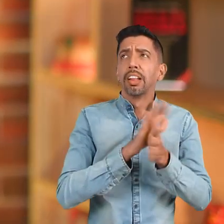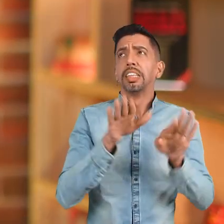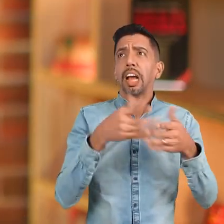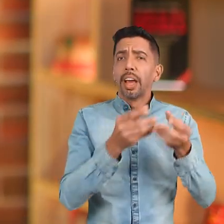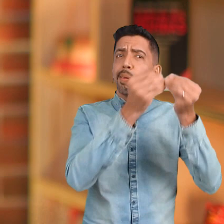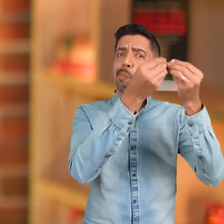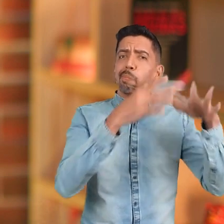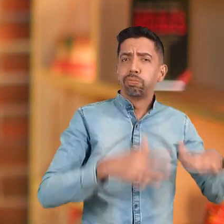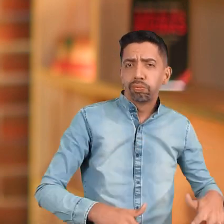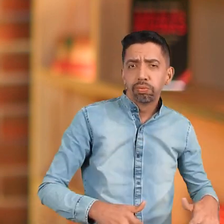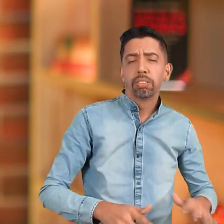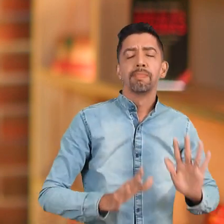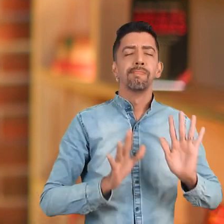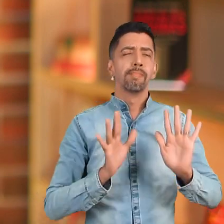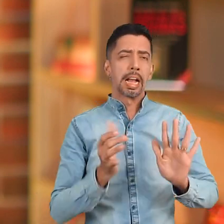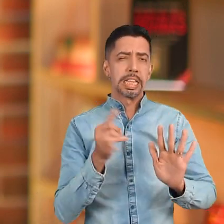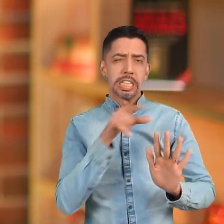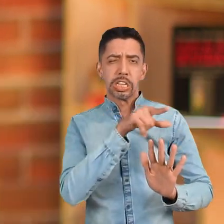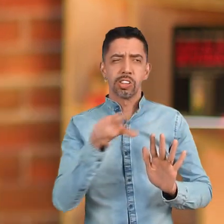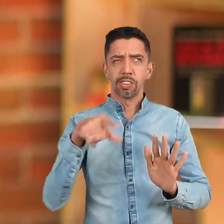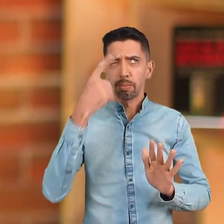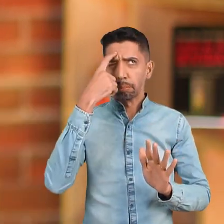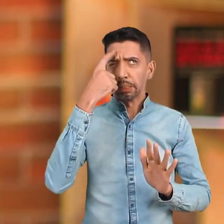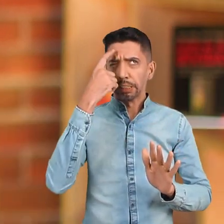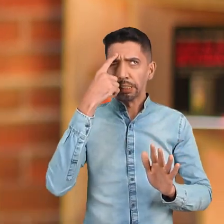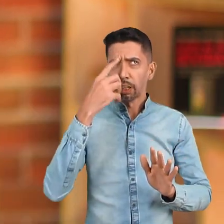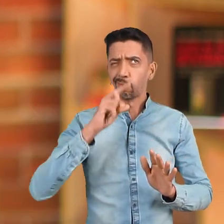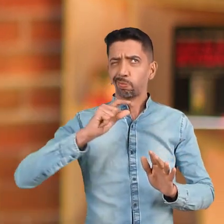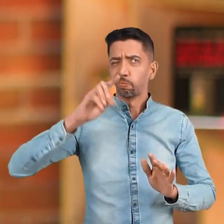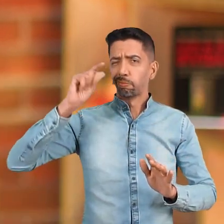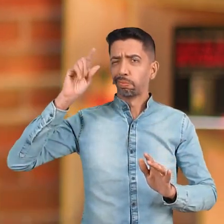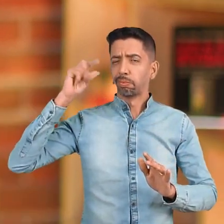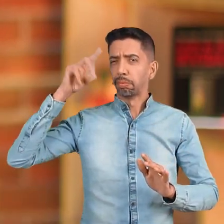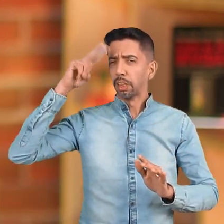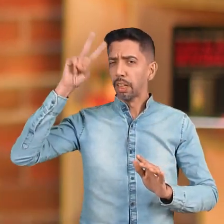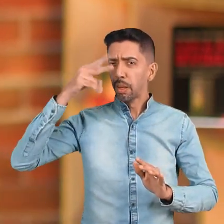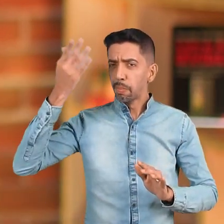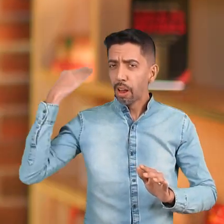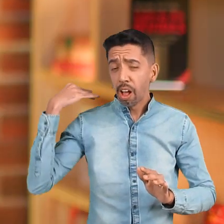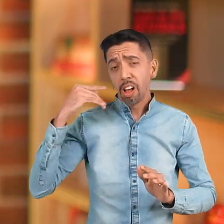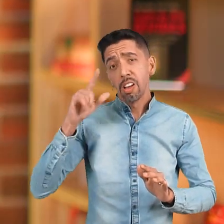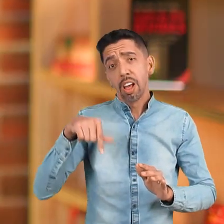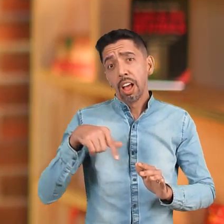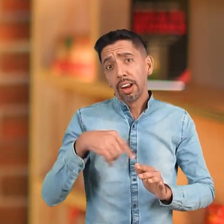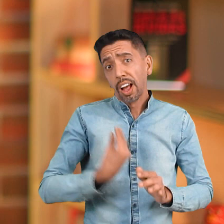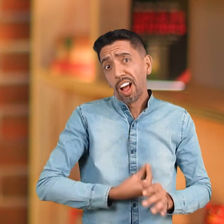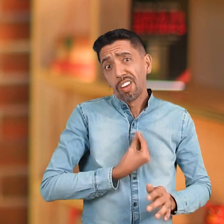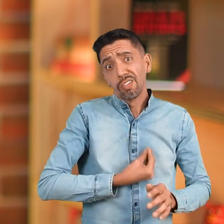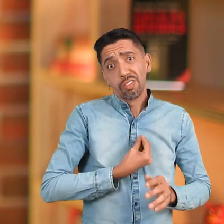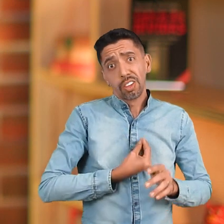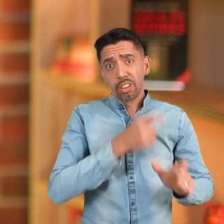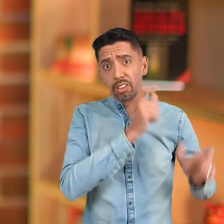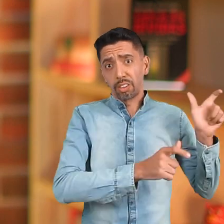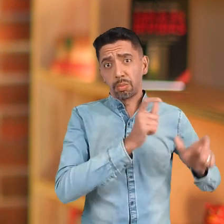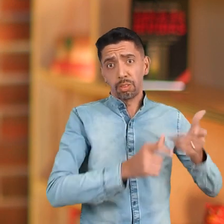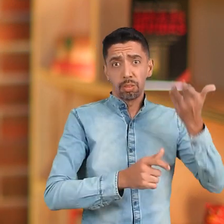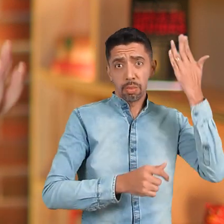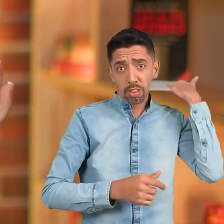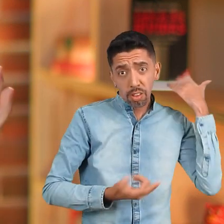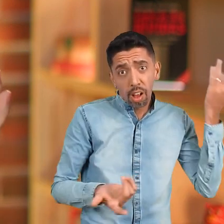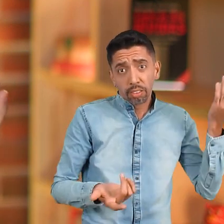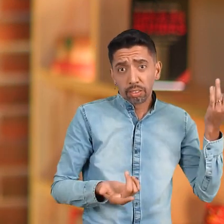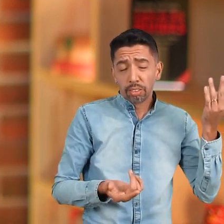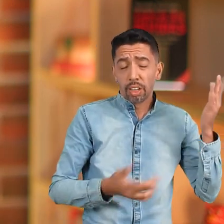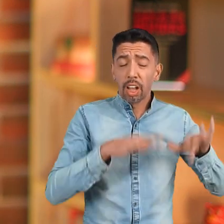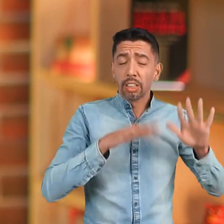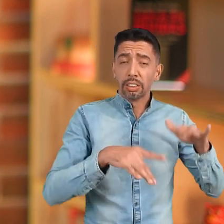um pouquinho e mergulhar lá no passado, eram as suas próprias verdades financeiras. A gente transforma as verdades em